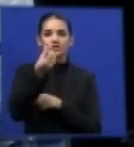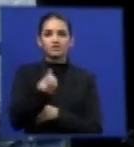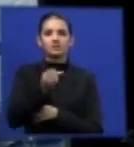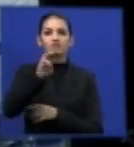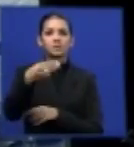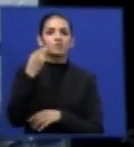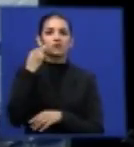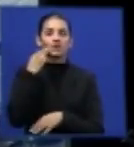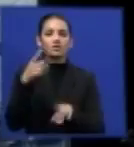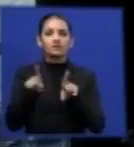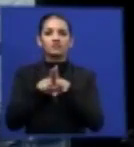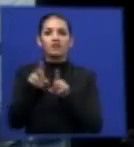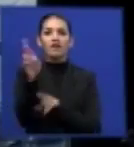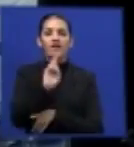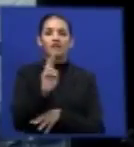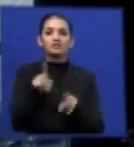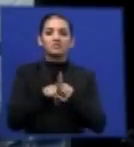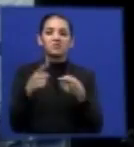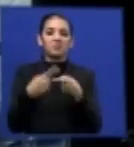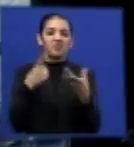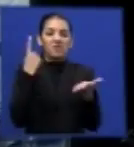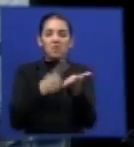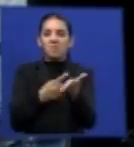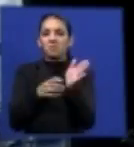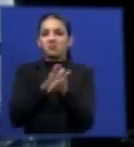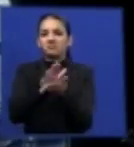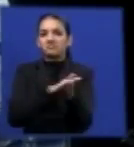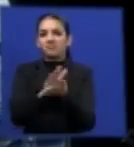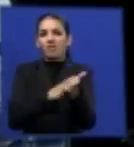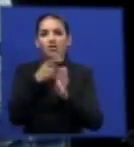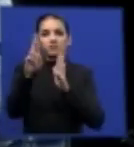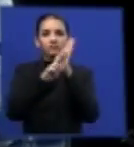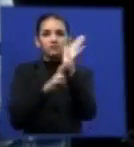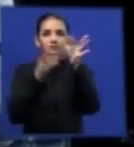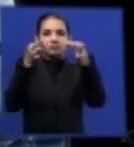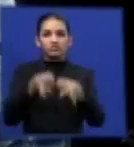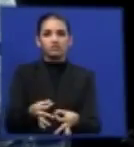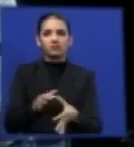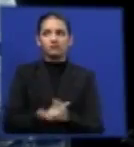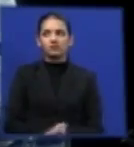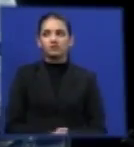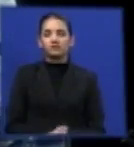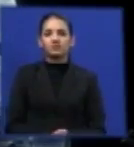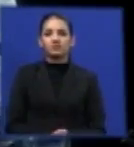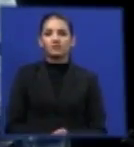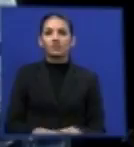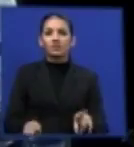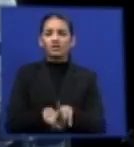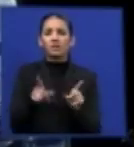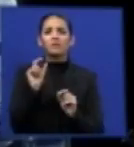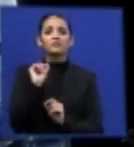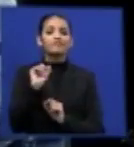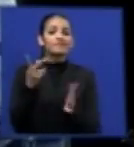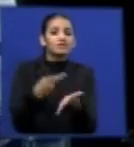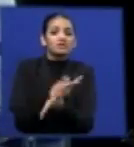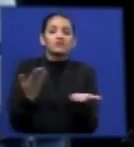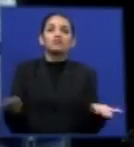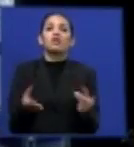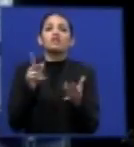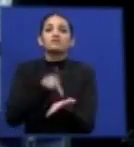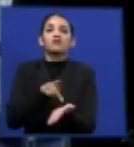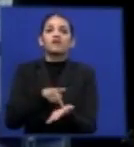Reis por não cumprirem as metas das resoluções bem então qual é que é a situação concreta